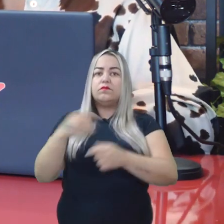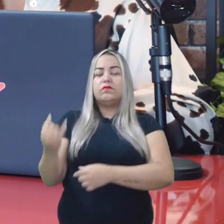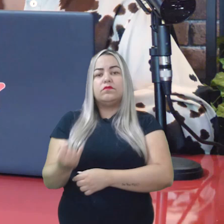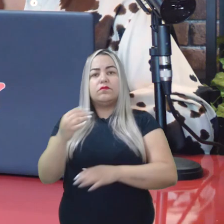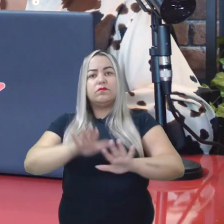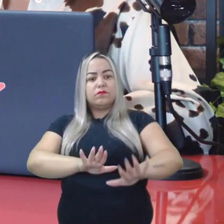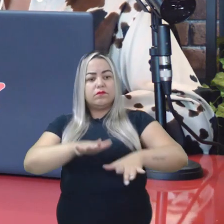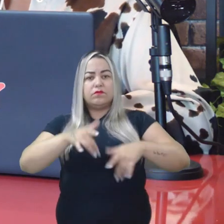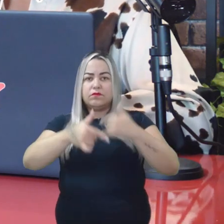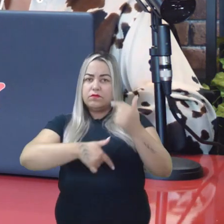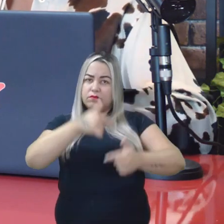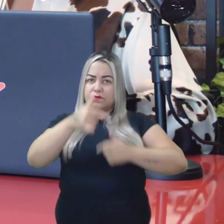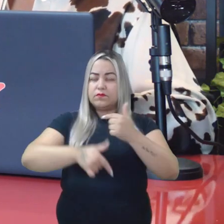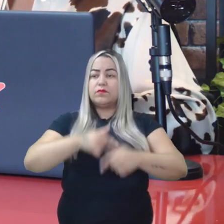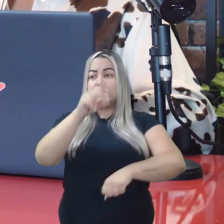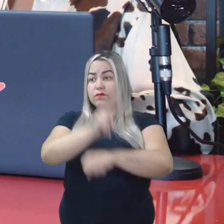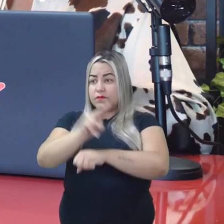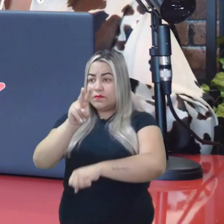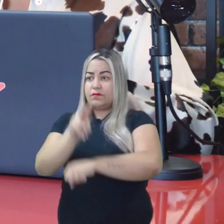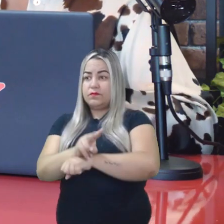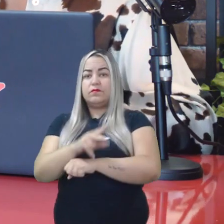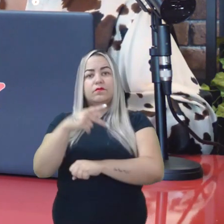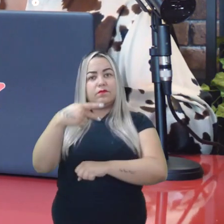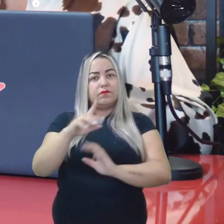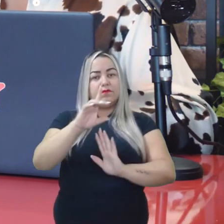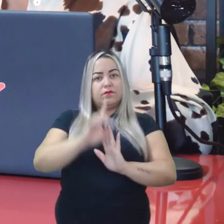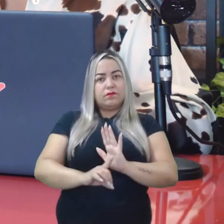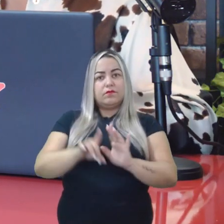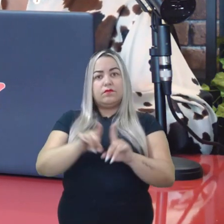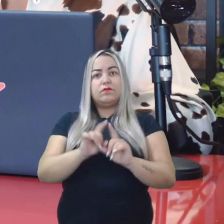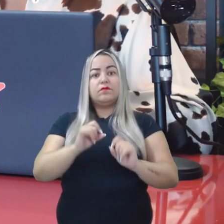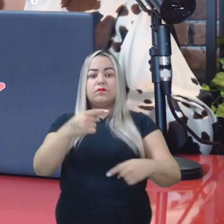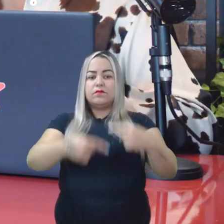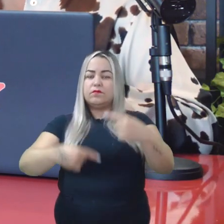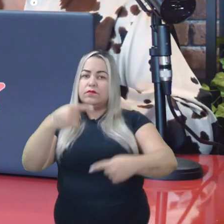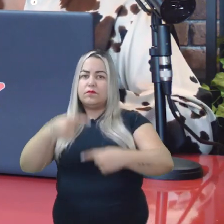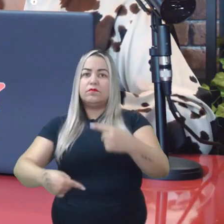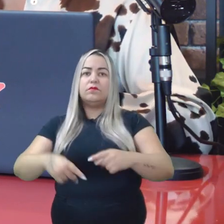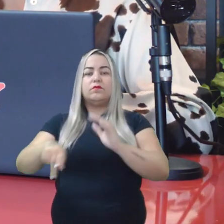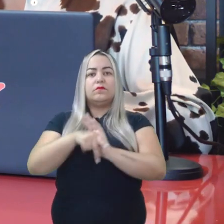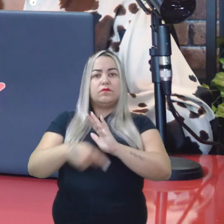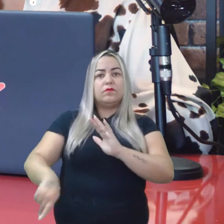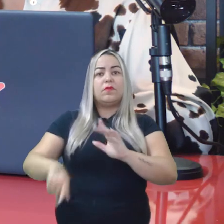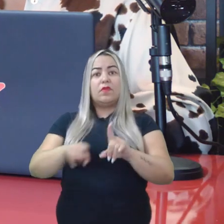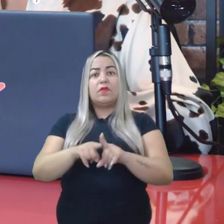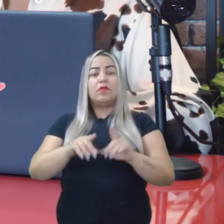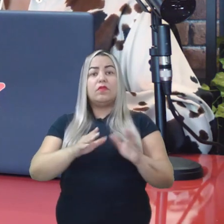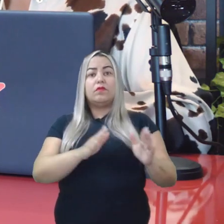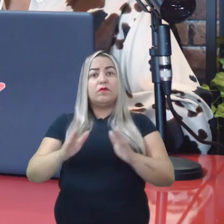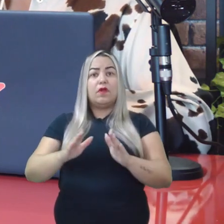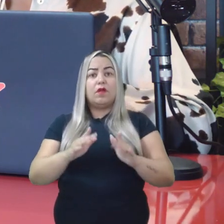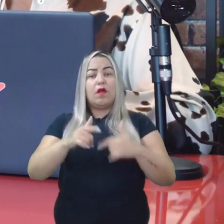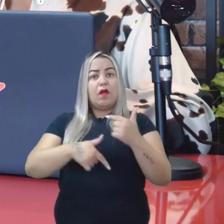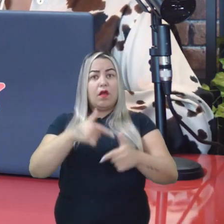a importância da mobilização dos trabalhadores em defesa de seus direitos e sobre as discussões a respeito do